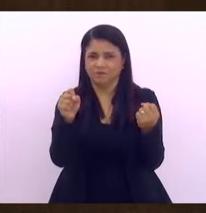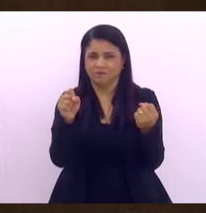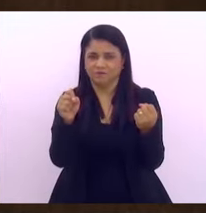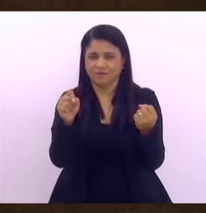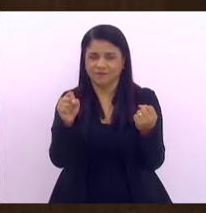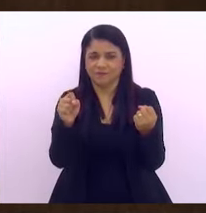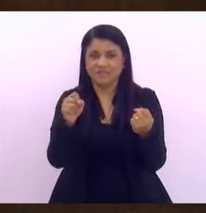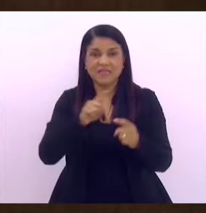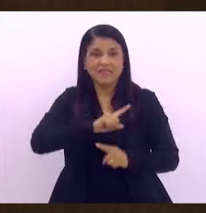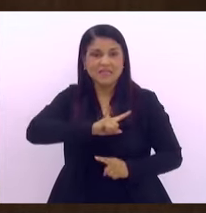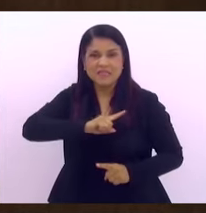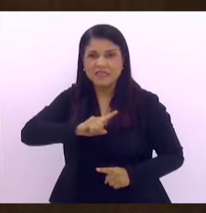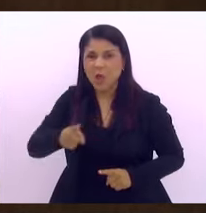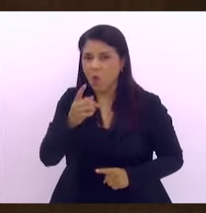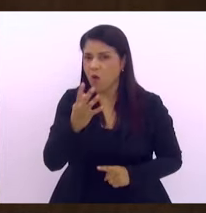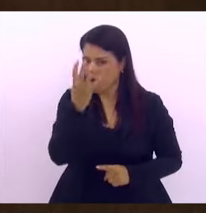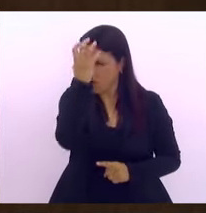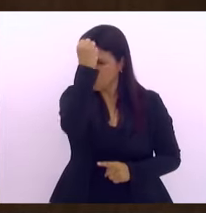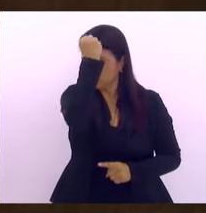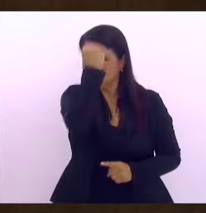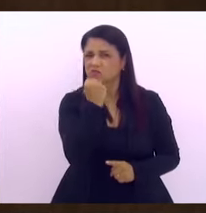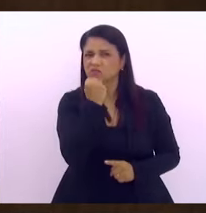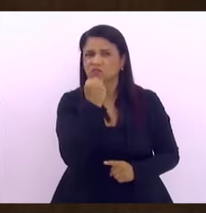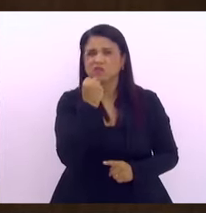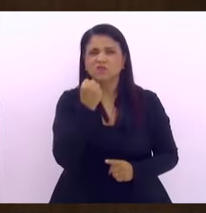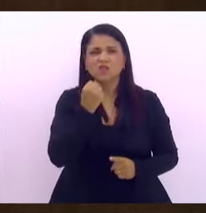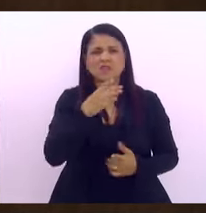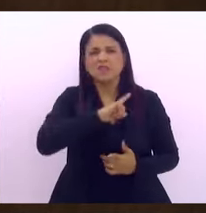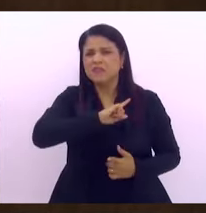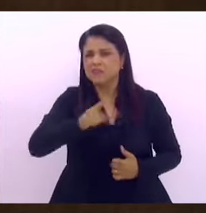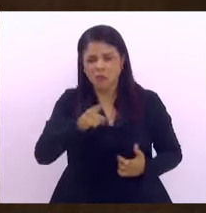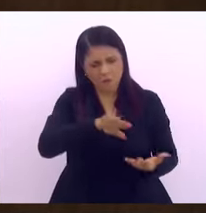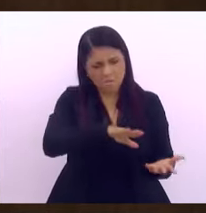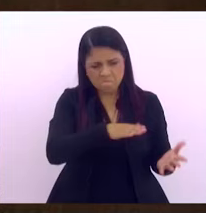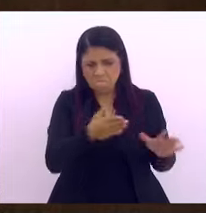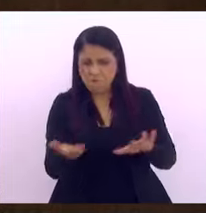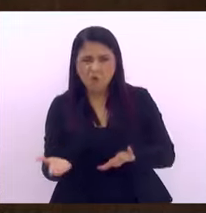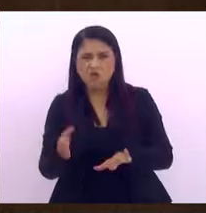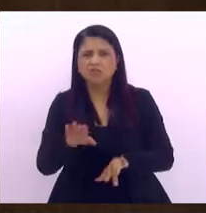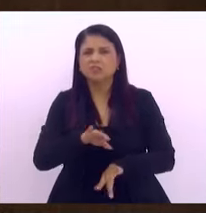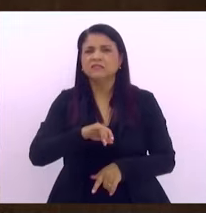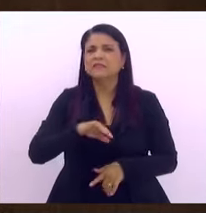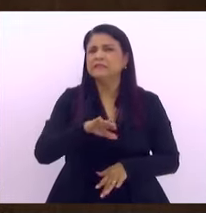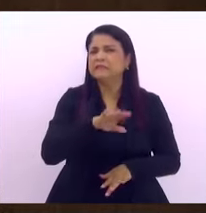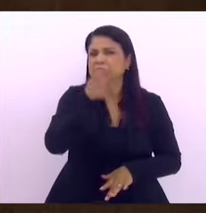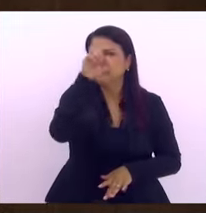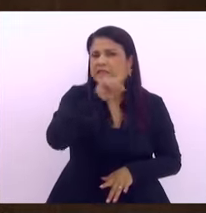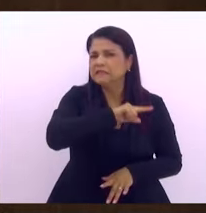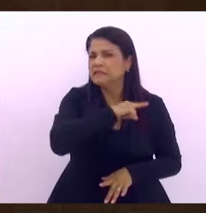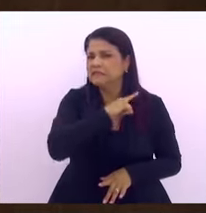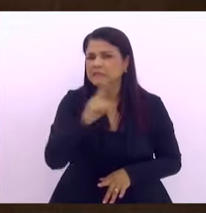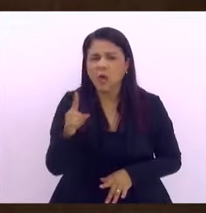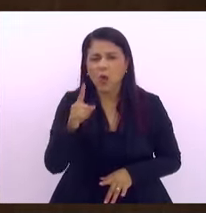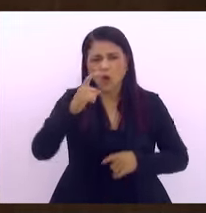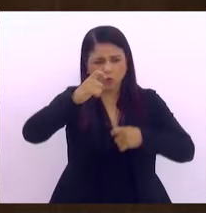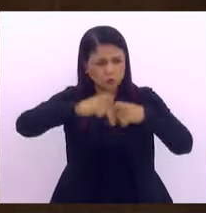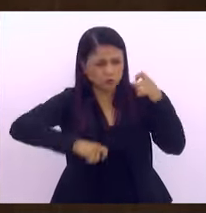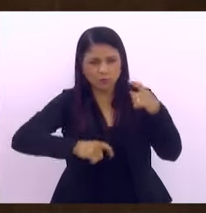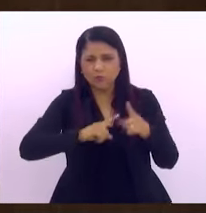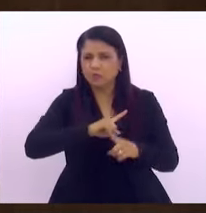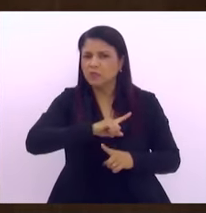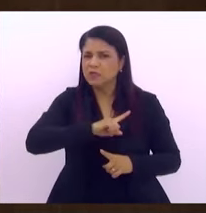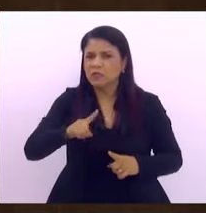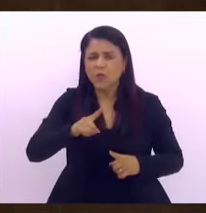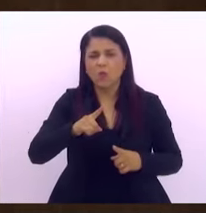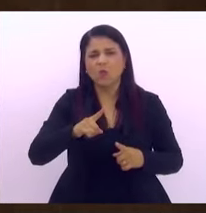ao terrorismo, não à morte, não ao assassinato, não ao estupro, não à destruição. Pedi, Vossa Excelência, que